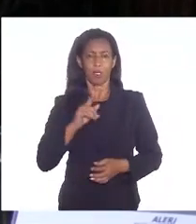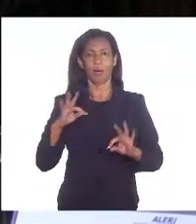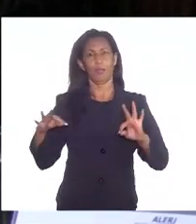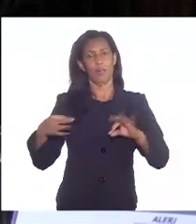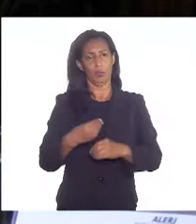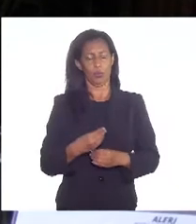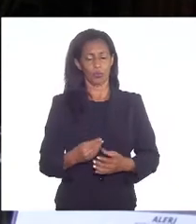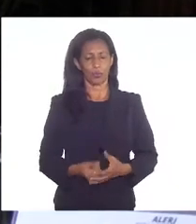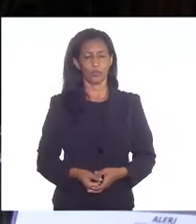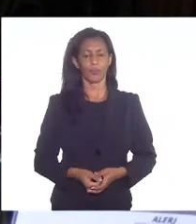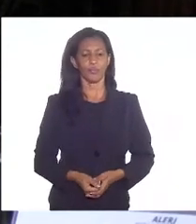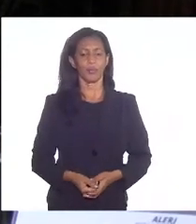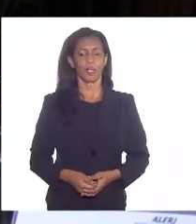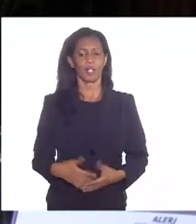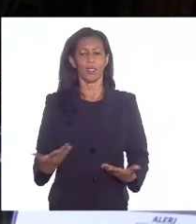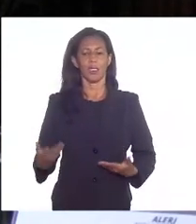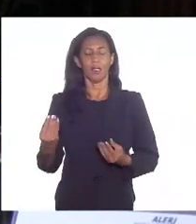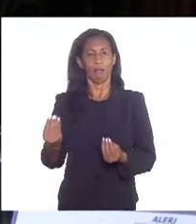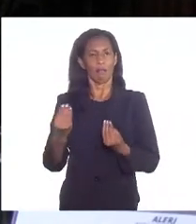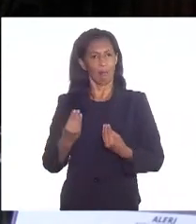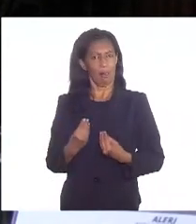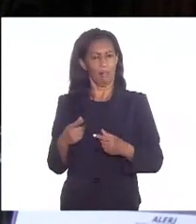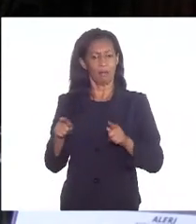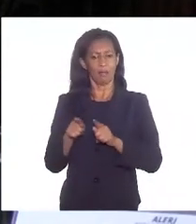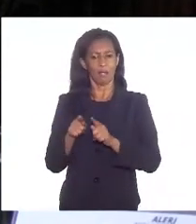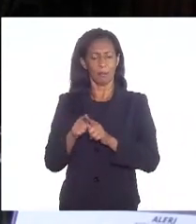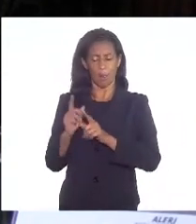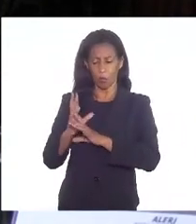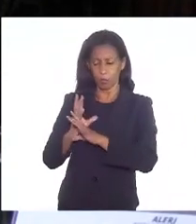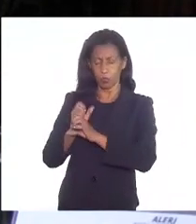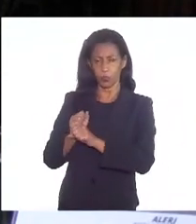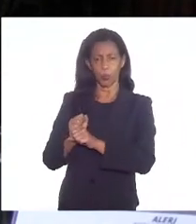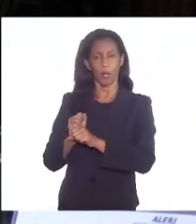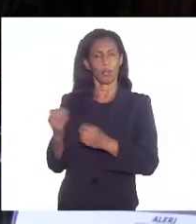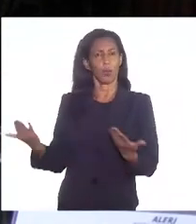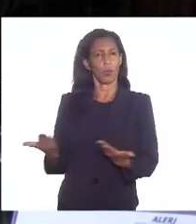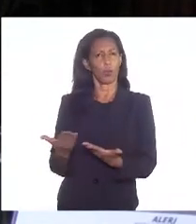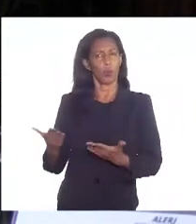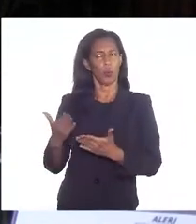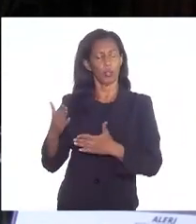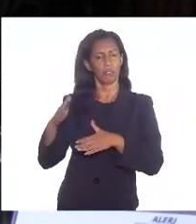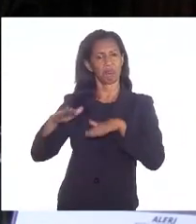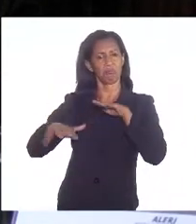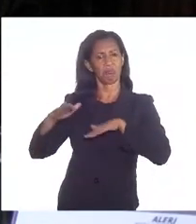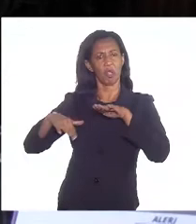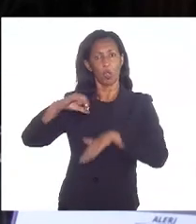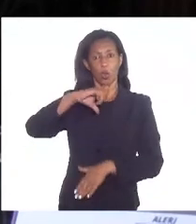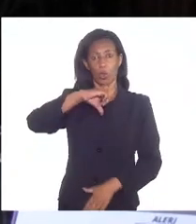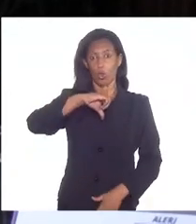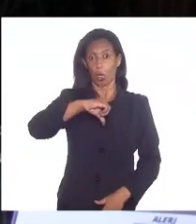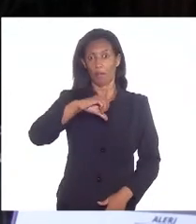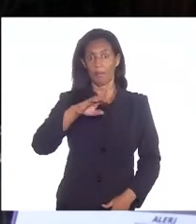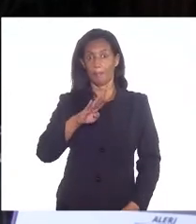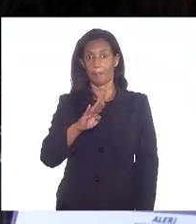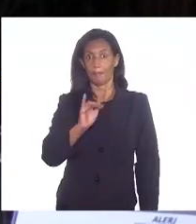todos, né? Que está estimada, a arrecadação da participação especial hoje está estimada em 9